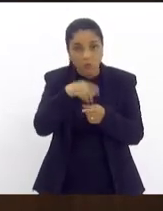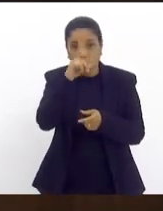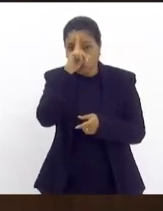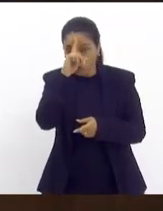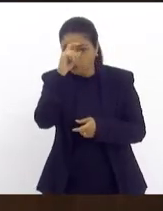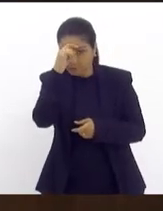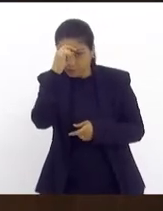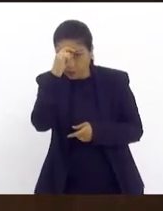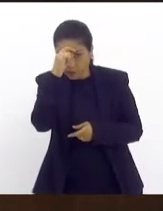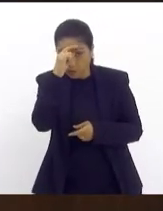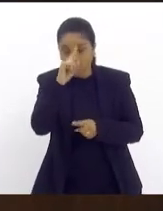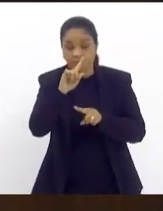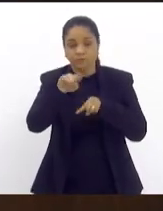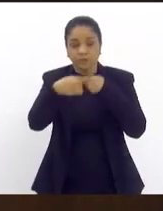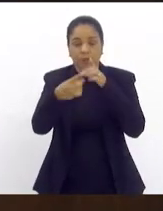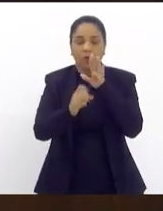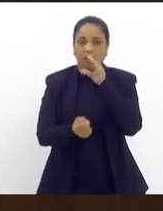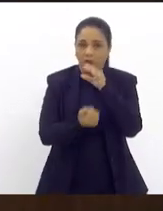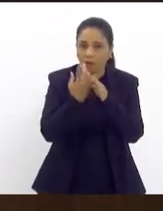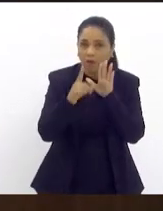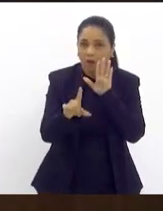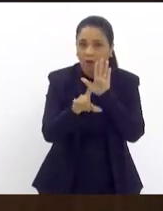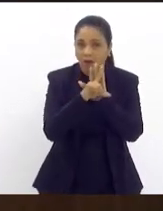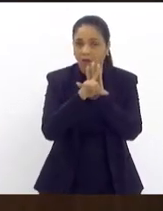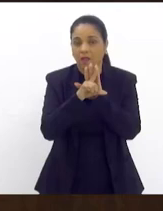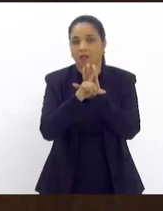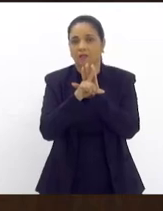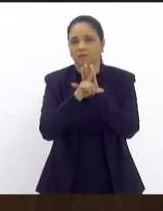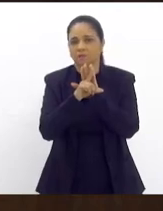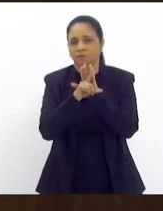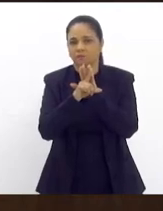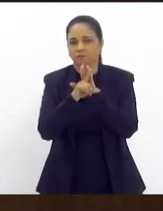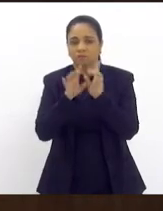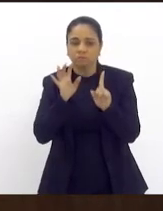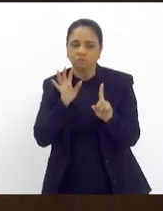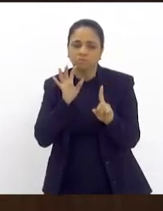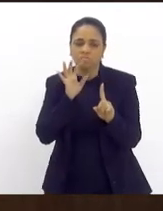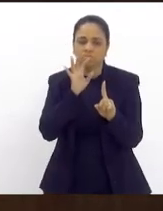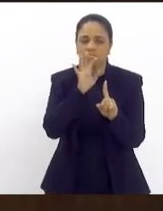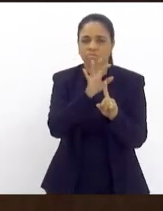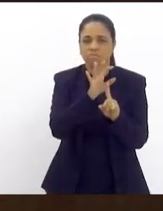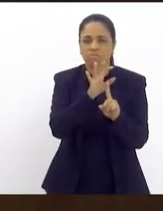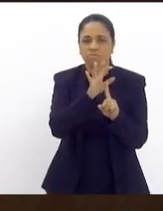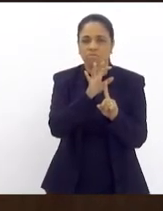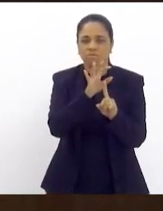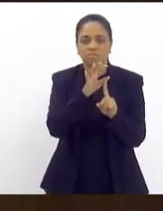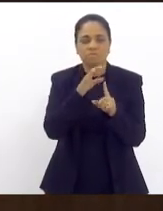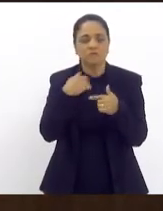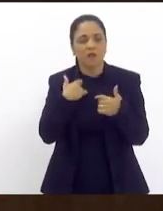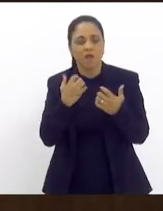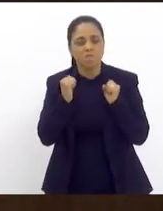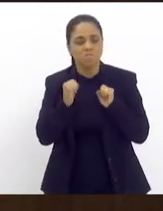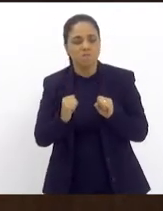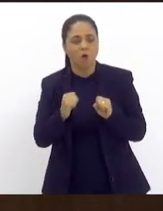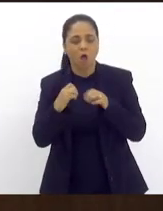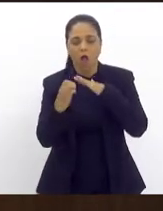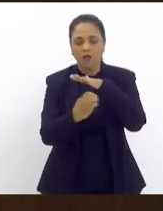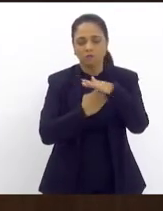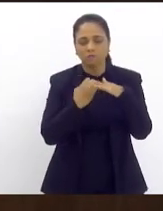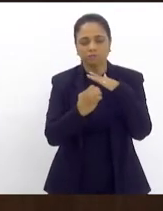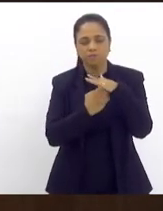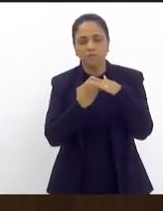o assédio sexual patronal não é a cantada é usar o poder para obter sexo é chamado odau desce